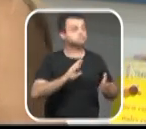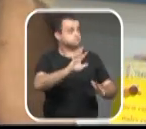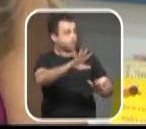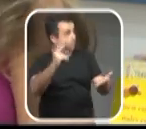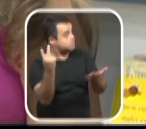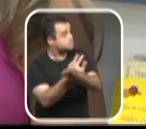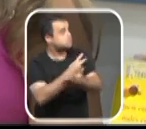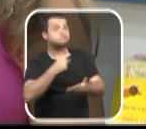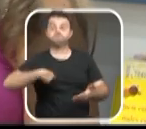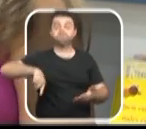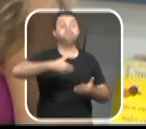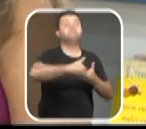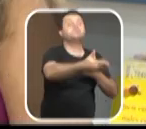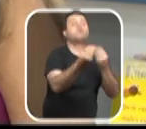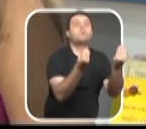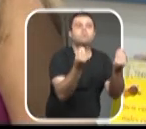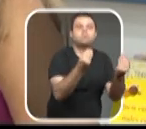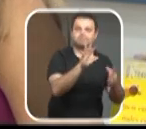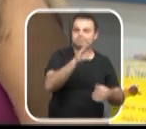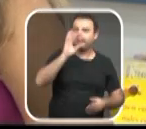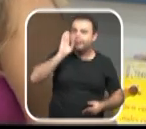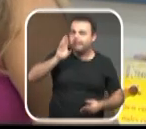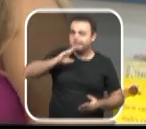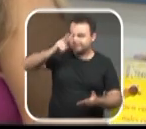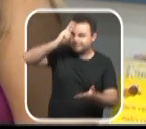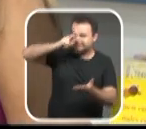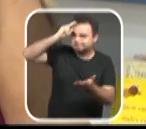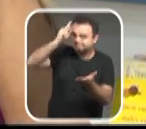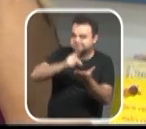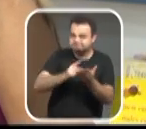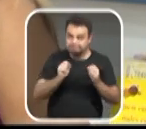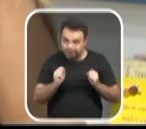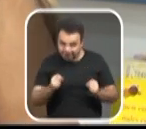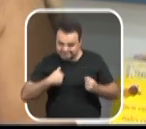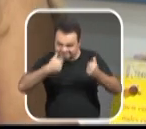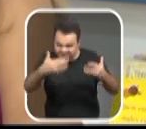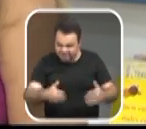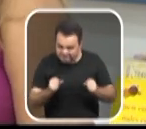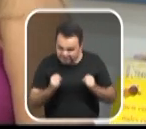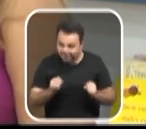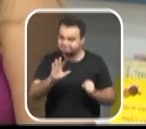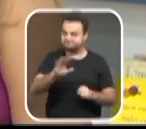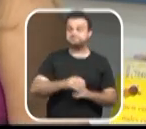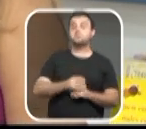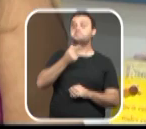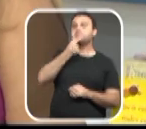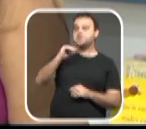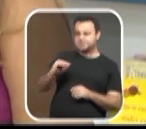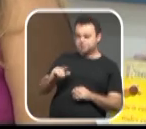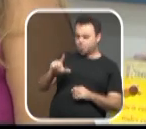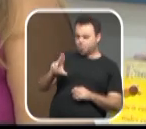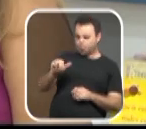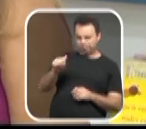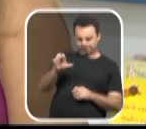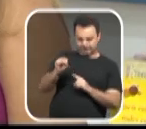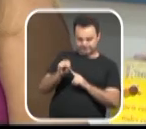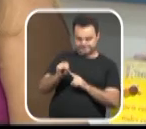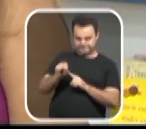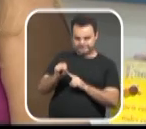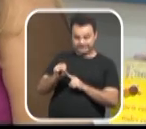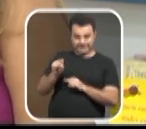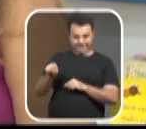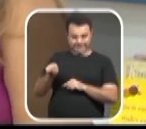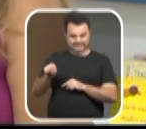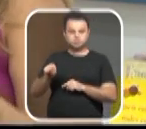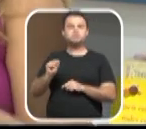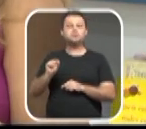sala de aula. Teve um muito legal, que posso contar a experiência, do Lucas, que ele estava com muita dificuldade,